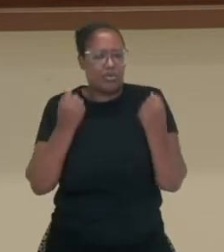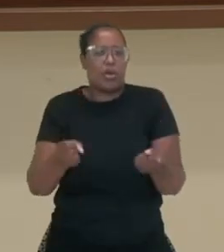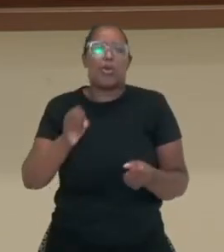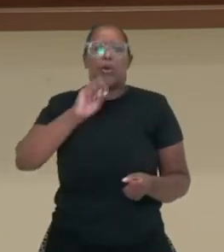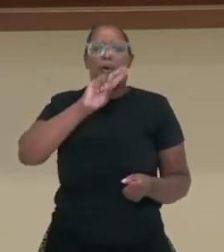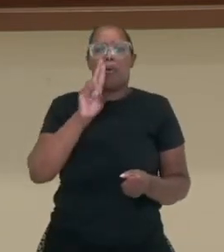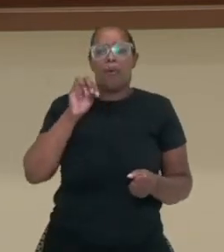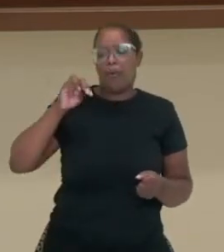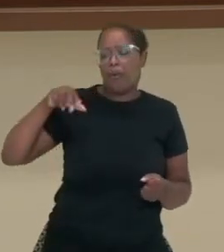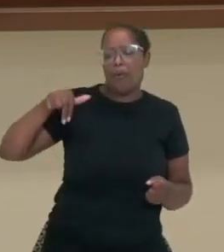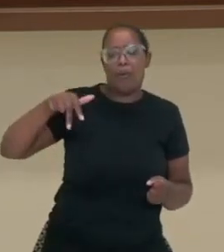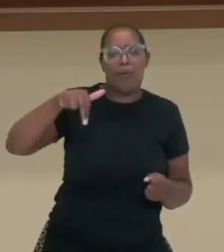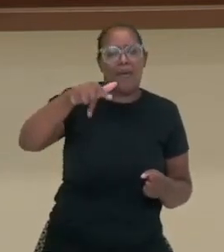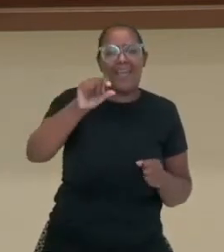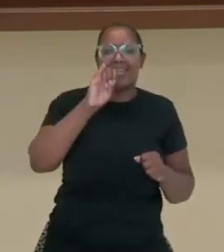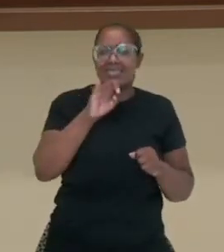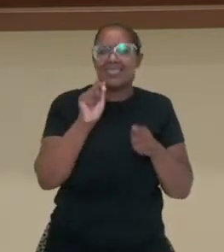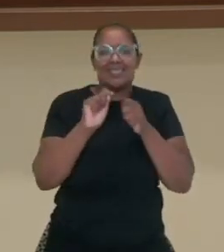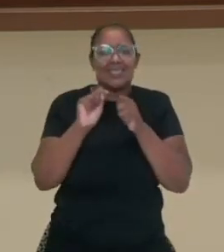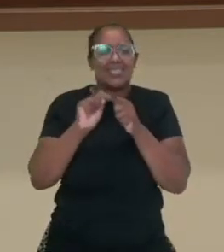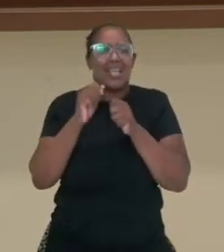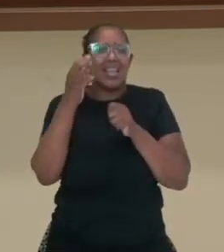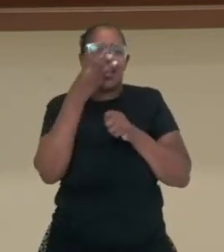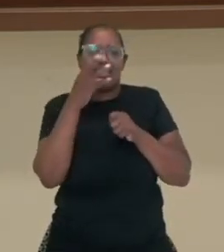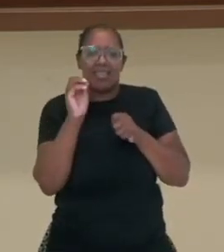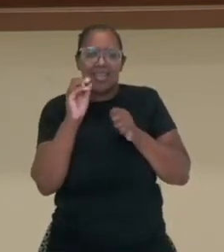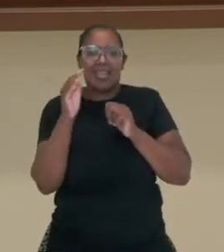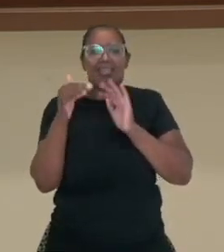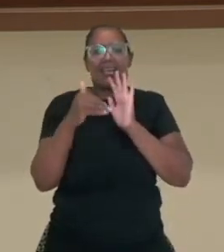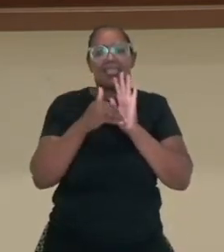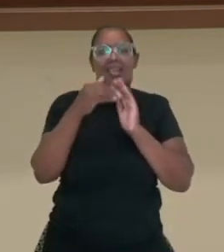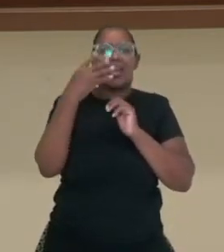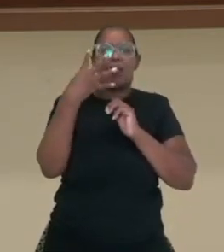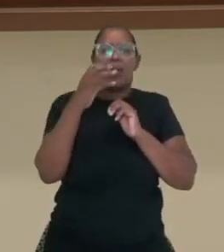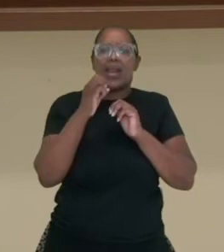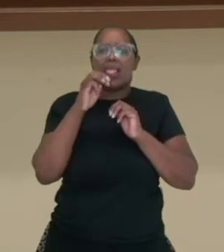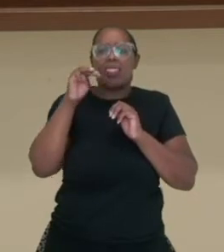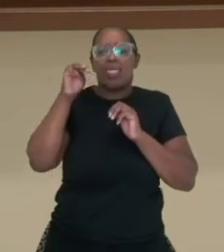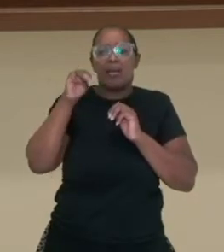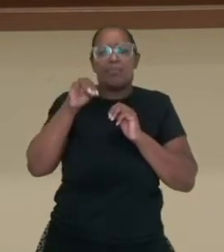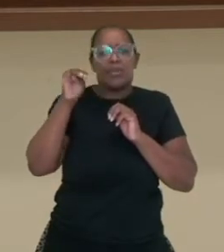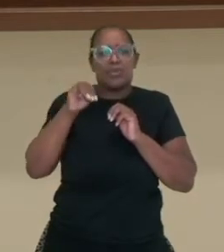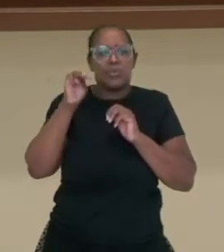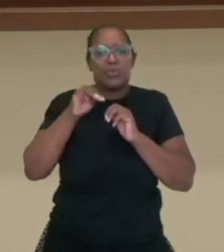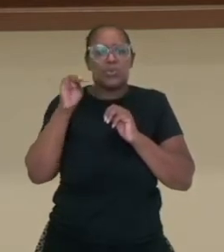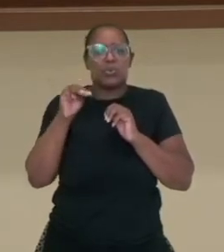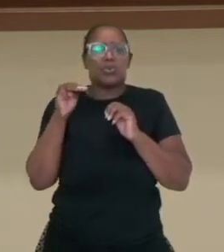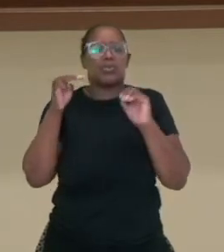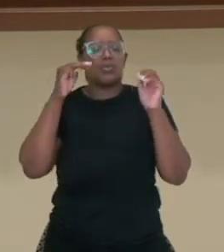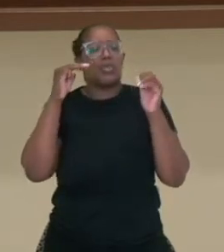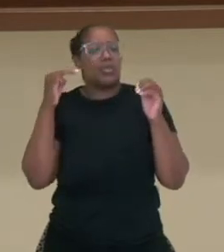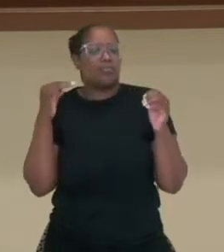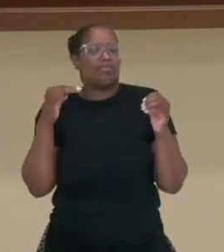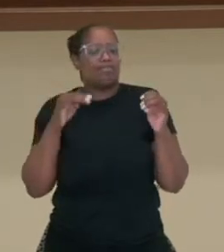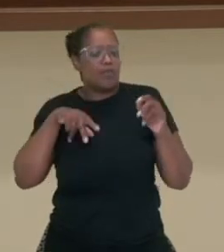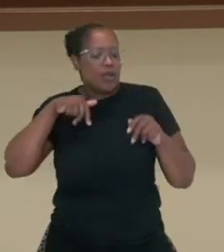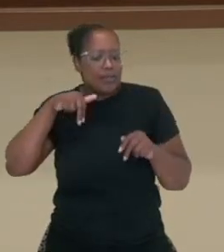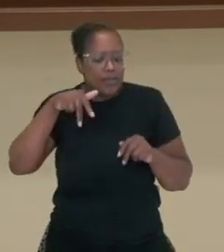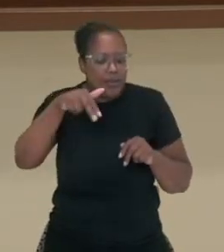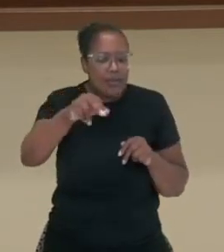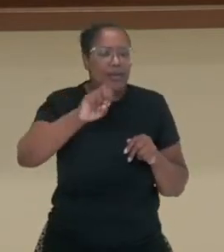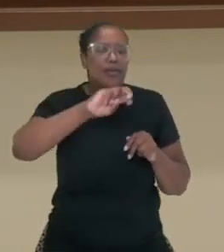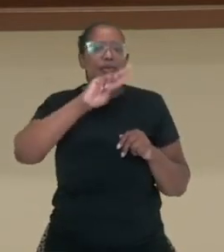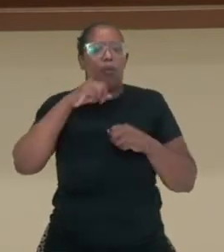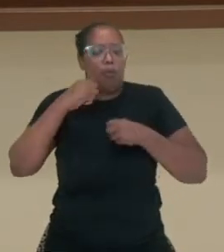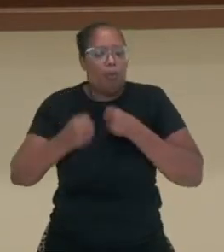minutos diários à sua atividade física, você já vai deixar de ser uma pessoa sedentária e ainda vai ter bastante tempo